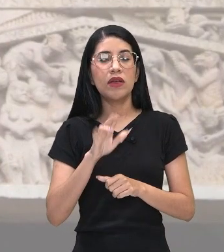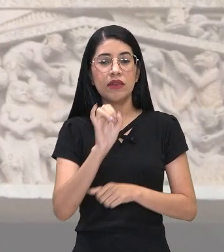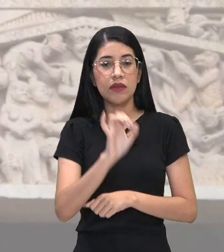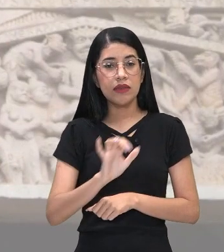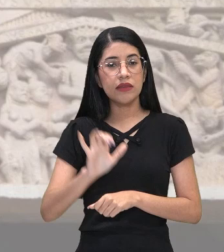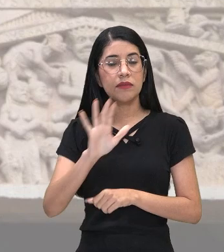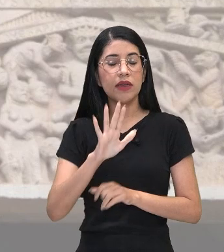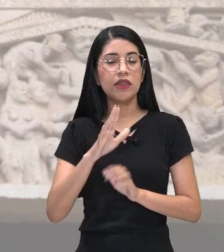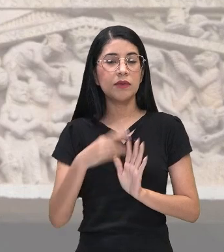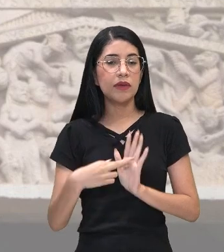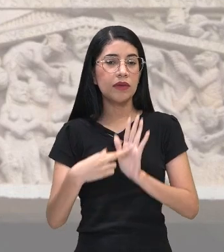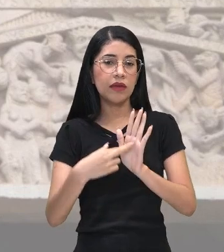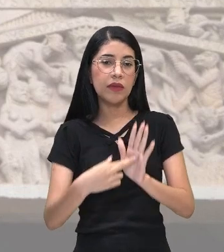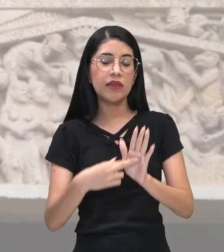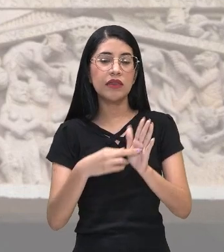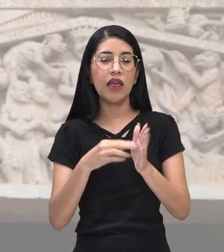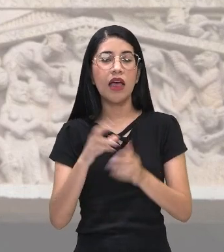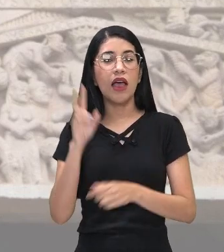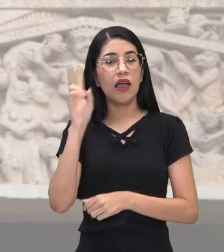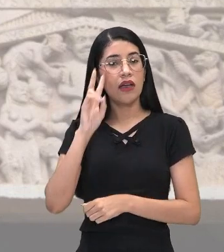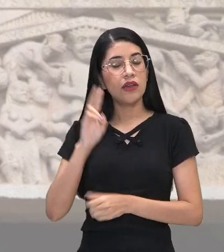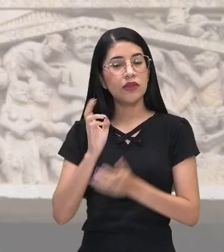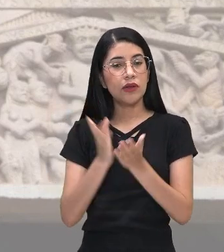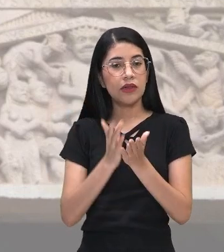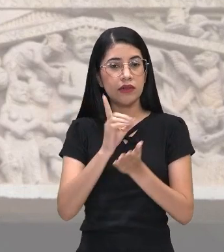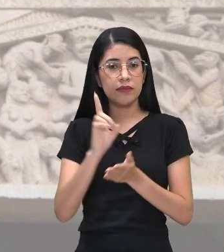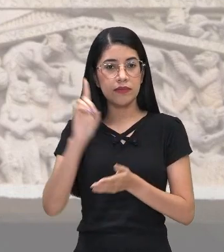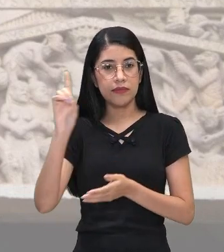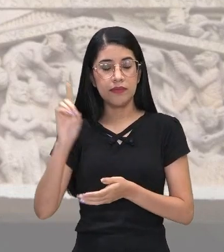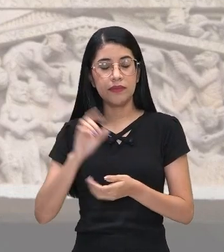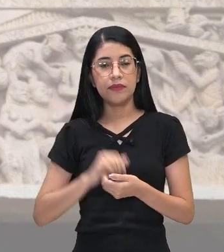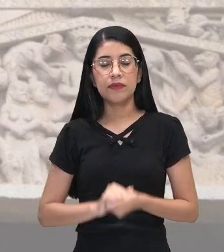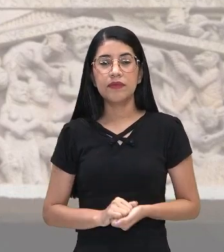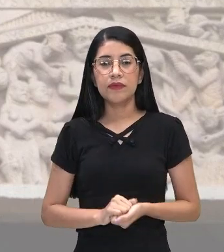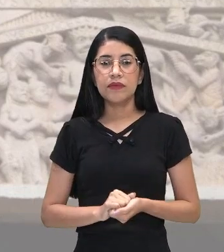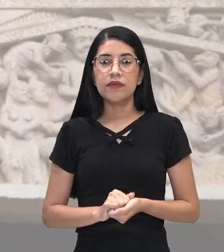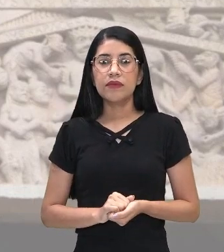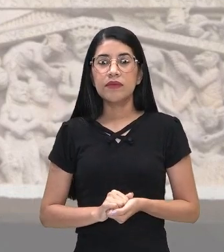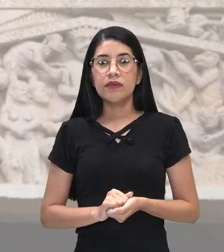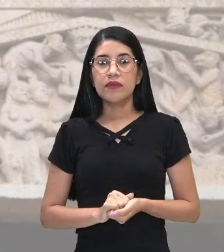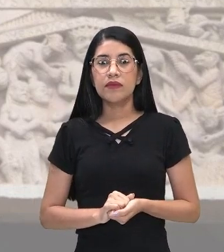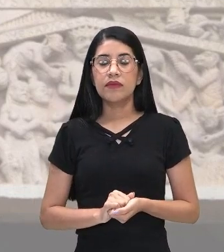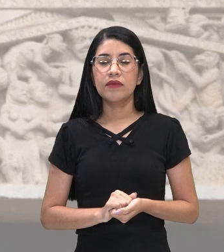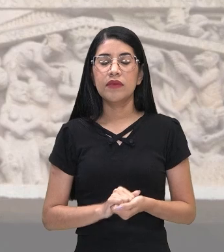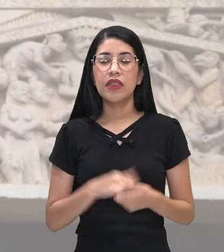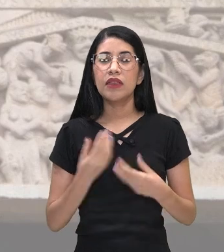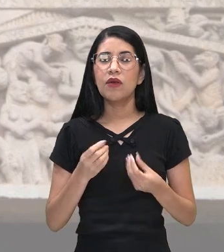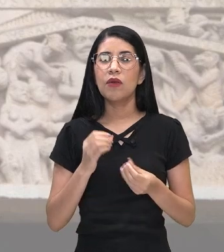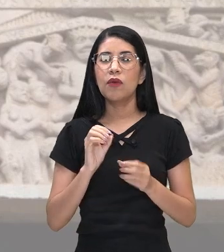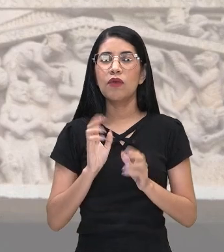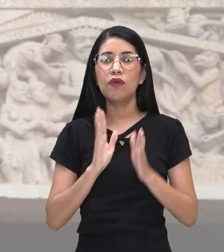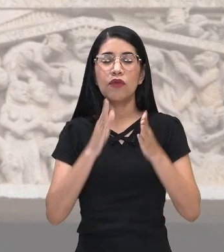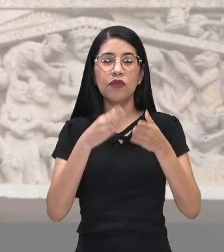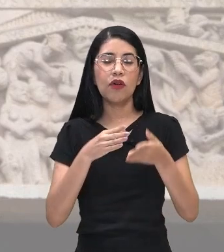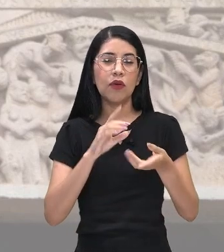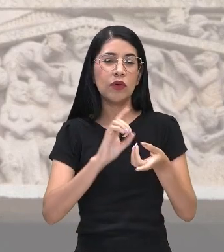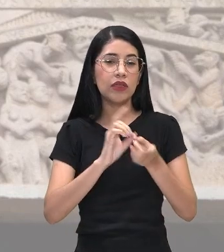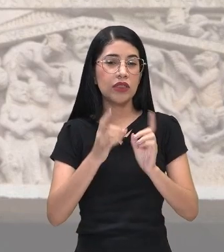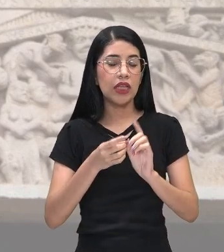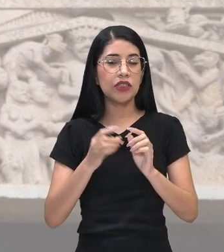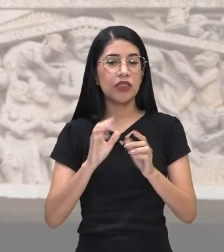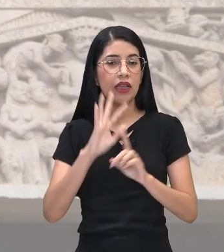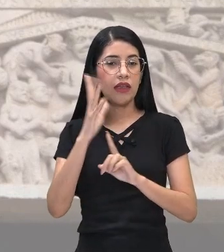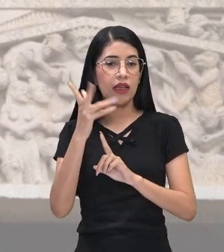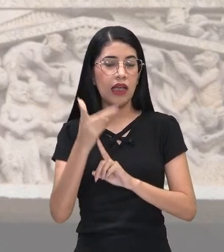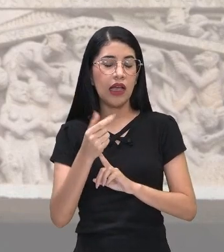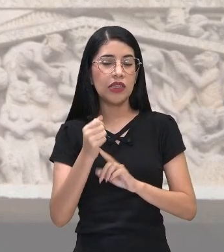essas imagens, elas contam histórias bíblicas. Então, o papel didático da arte, o que as